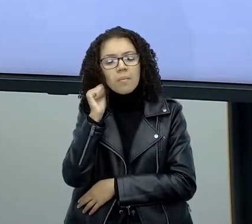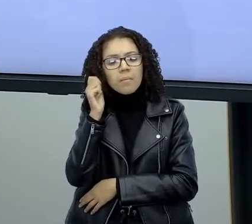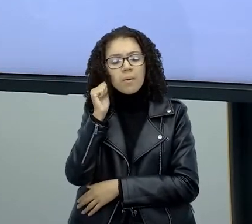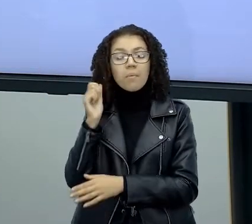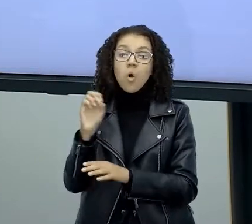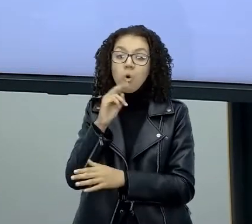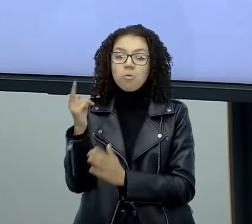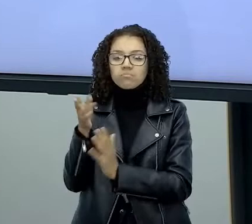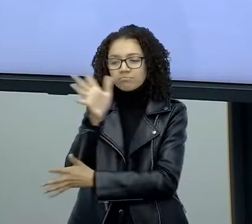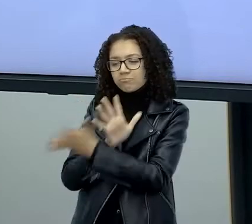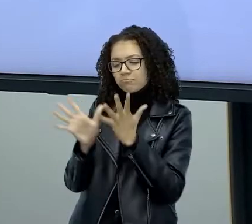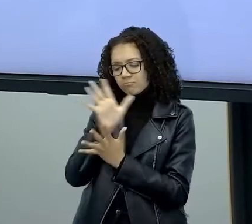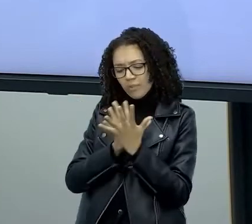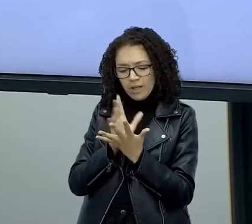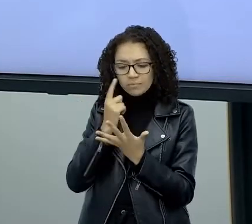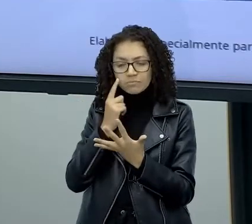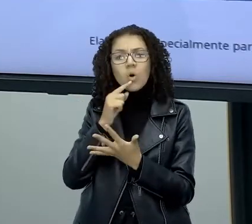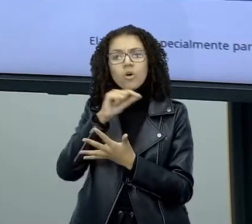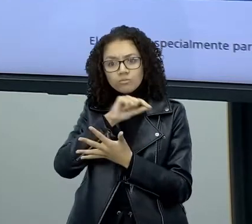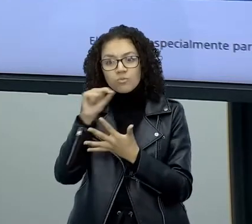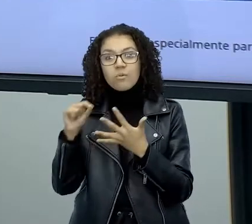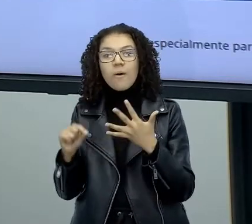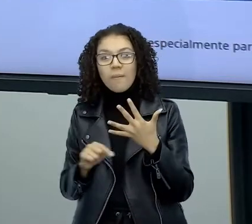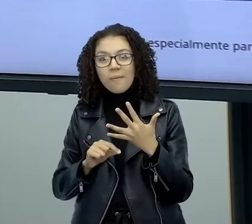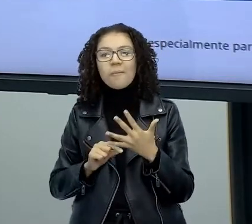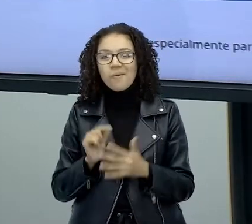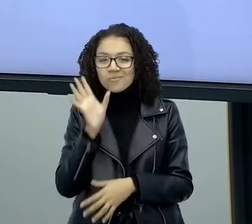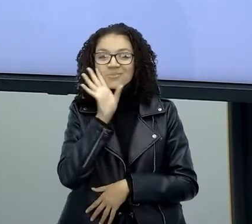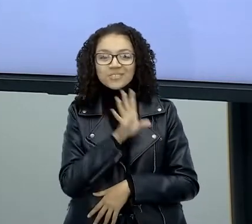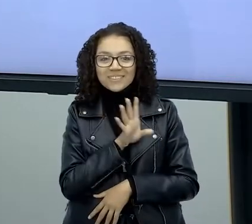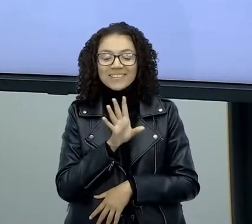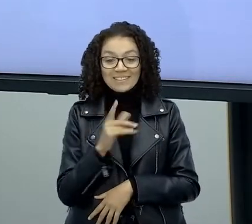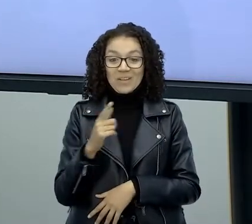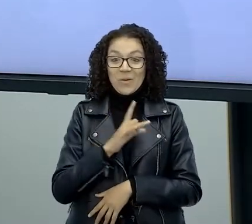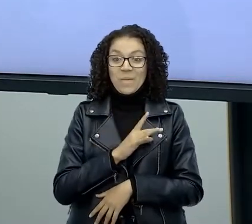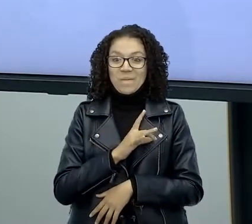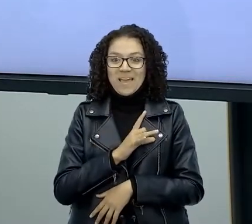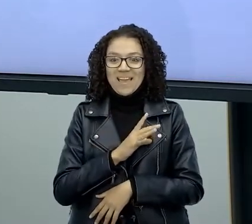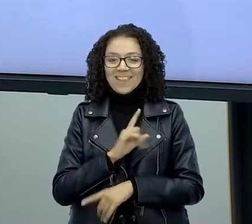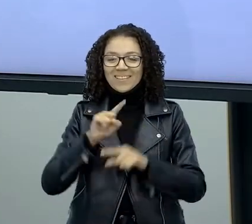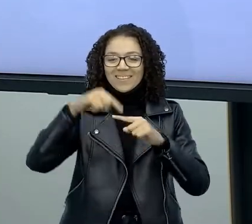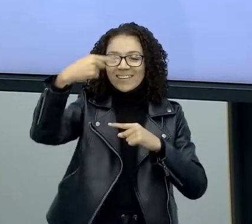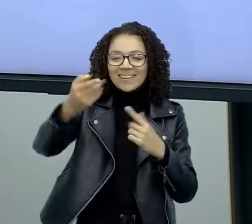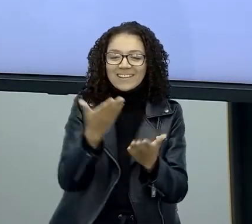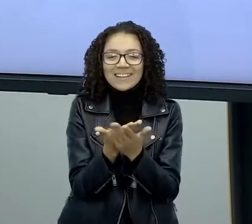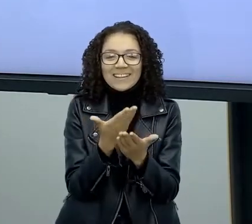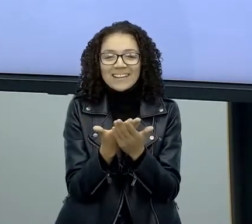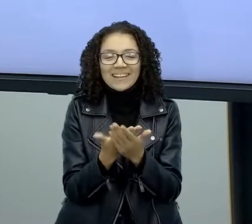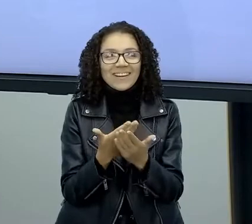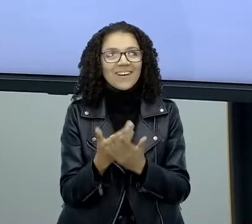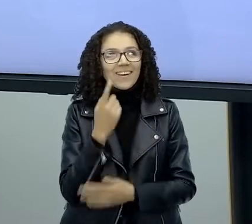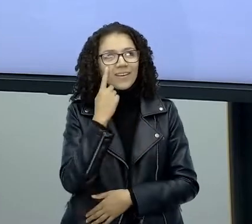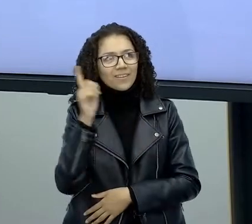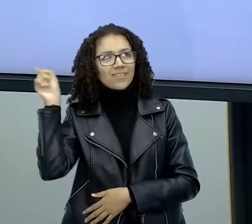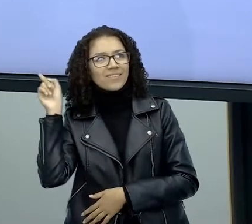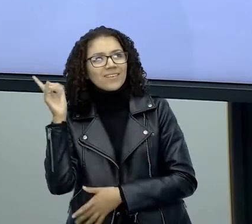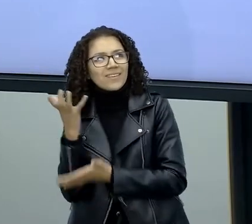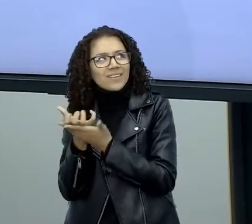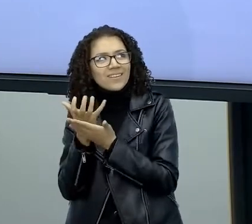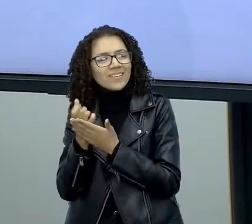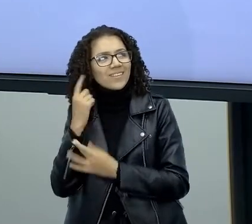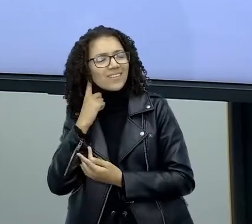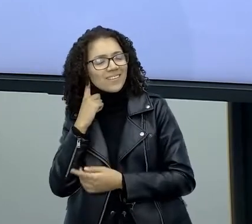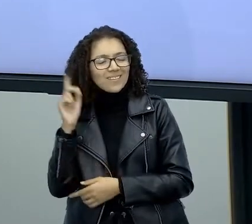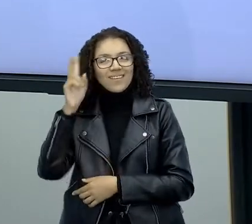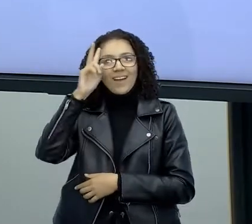nas próximas aulas a gente vai continuar discutindo. Eu tô com medo de falar assim, olha, eu vi esse assunto sendo comentado nesse podcast, na verdade foi